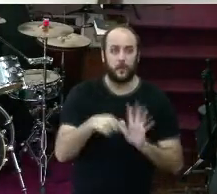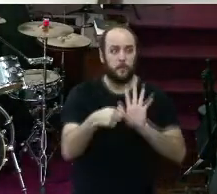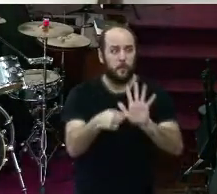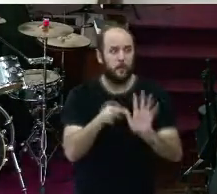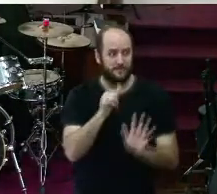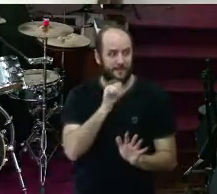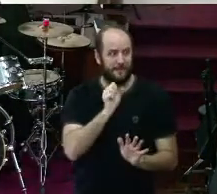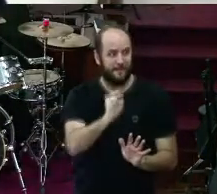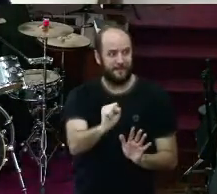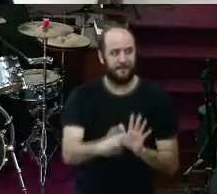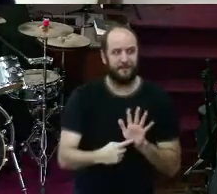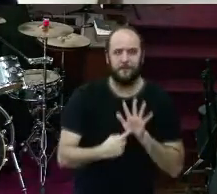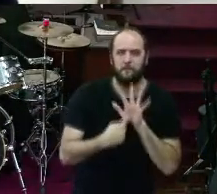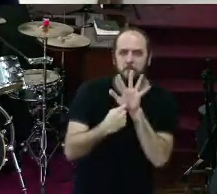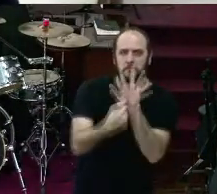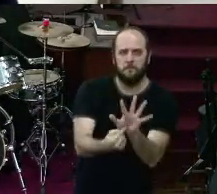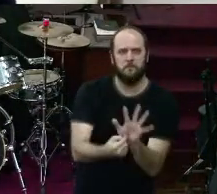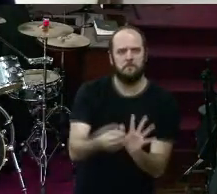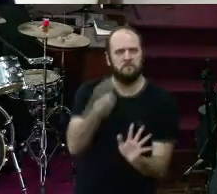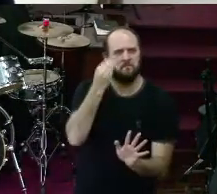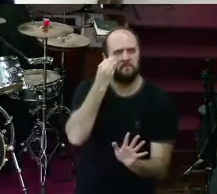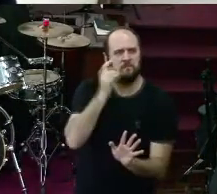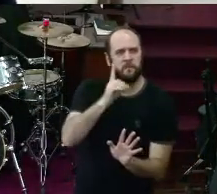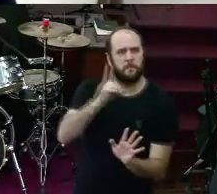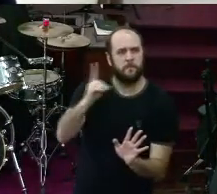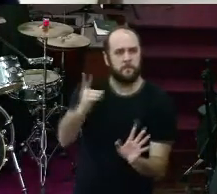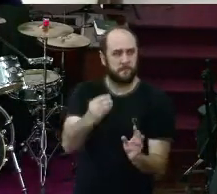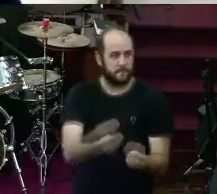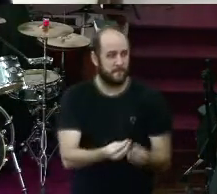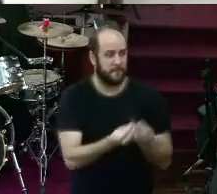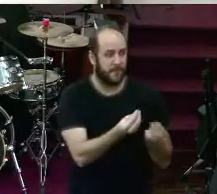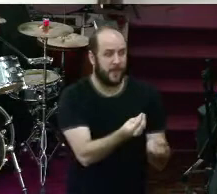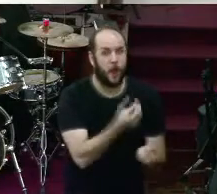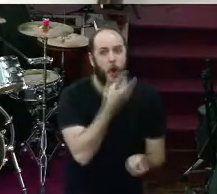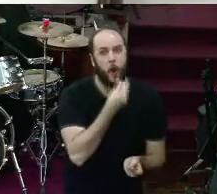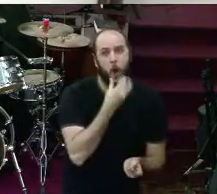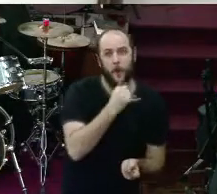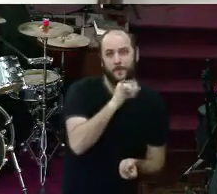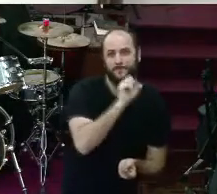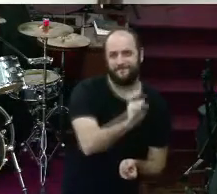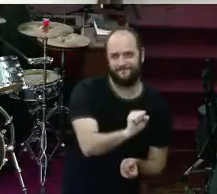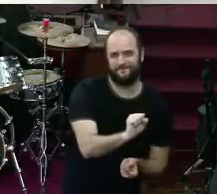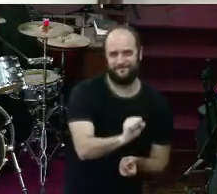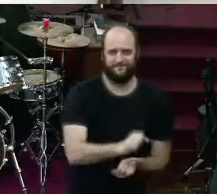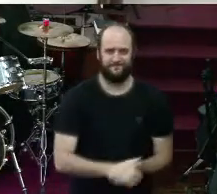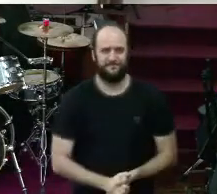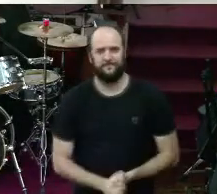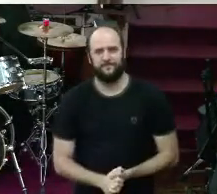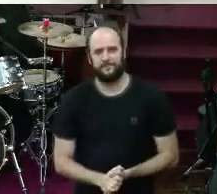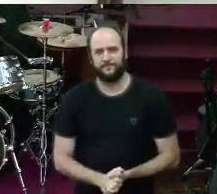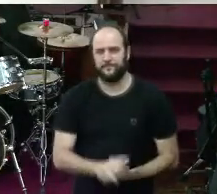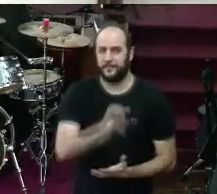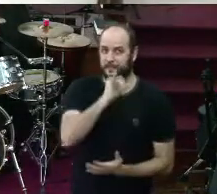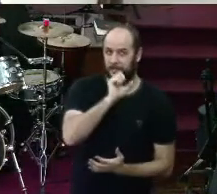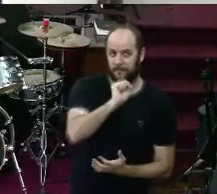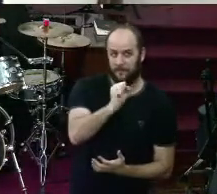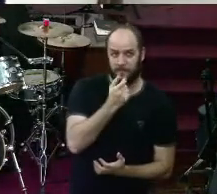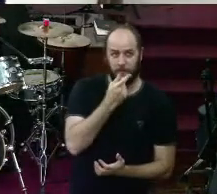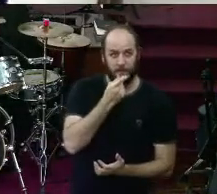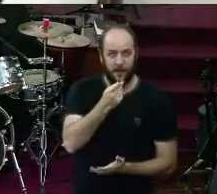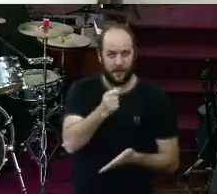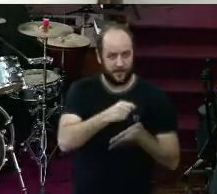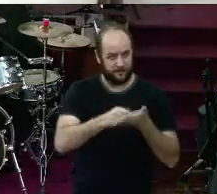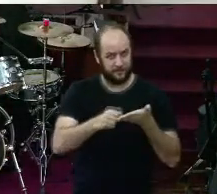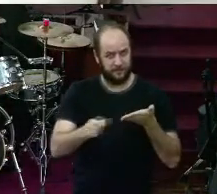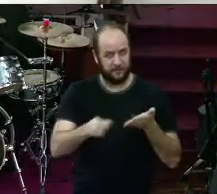nós a experiência que Deus dera ao seu servo Isaías. Isaías, que conforme nos diz o